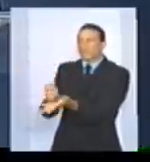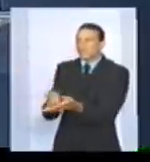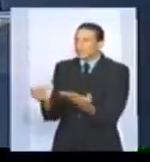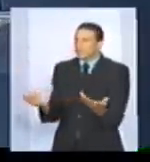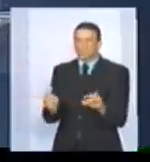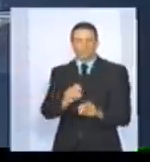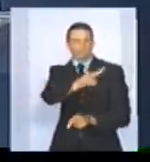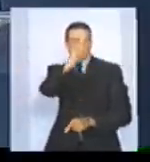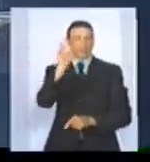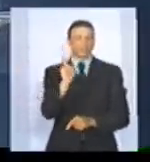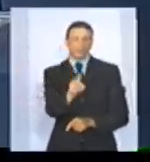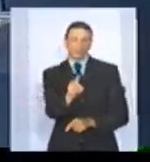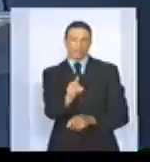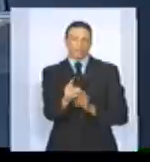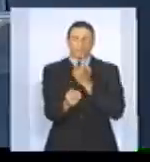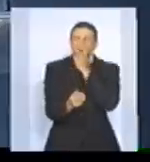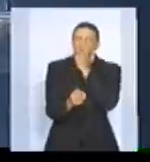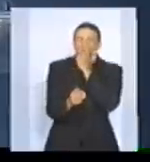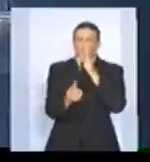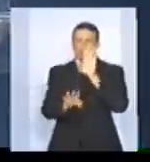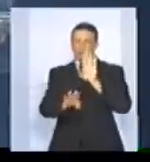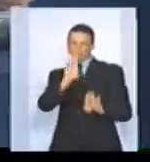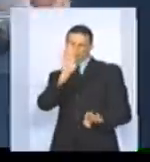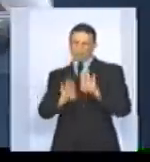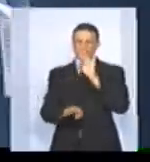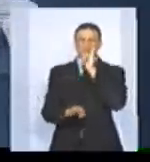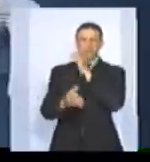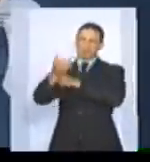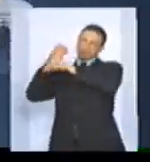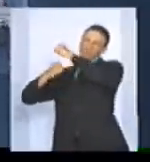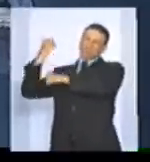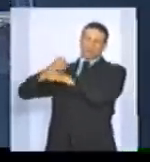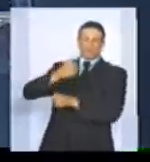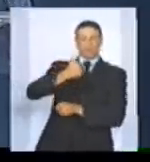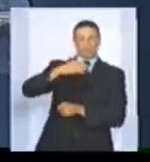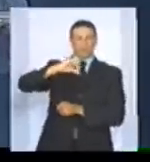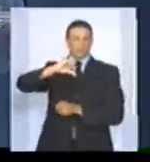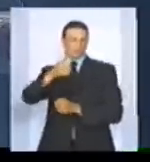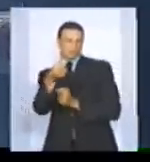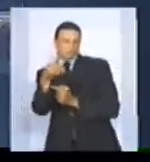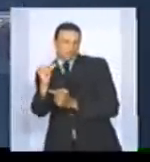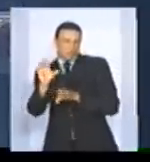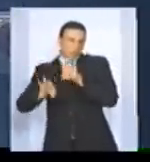quê? Talvez uma porno chanchada dos anos 60 ou 70.